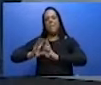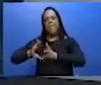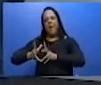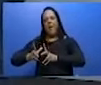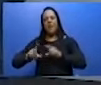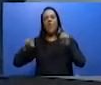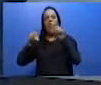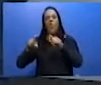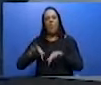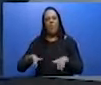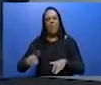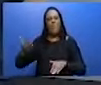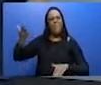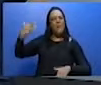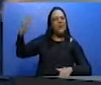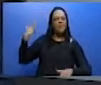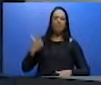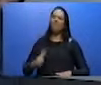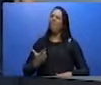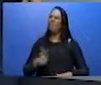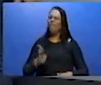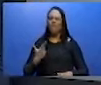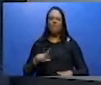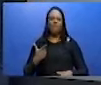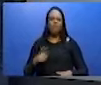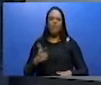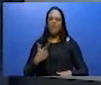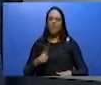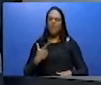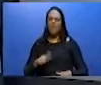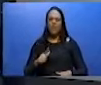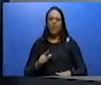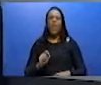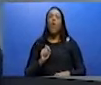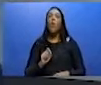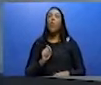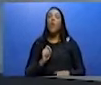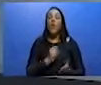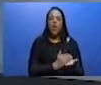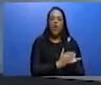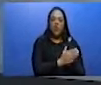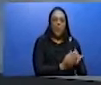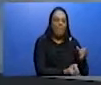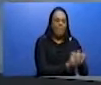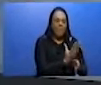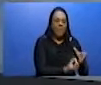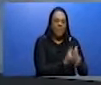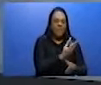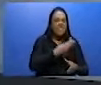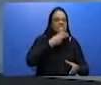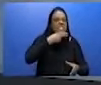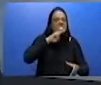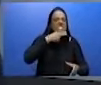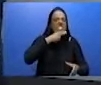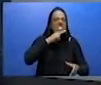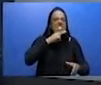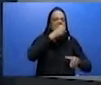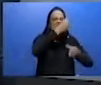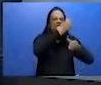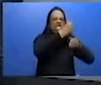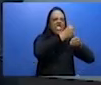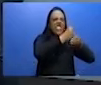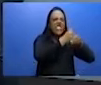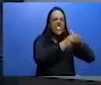Imagina naquela época, pessoal. Começava com a plantação da cana, extraía-se o caldo, deixava